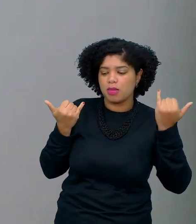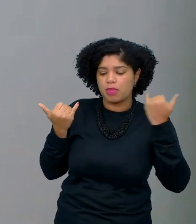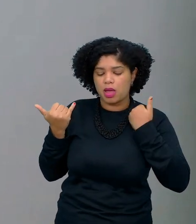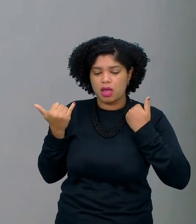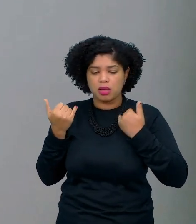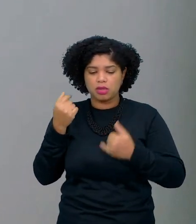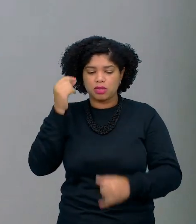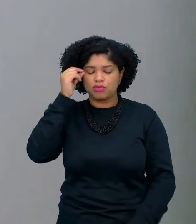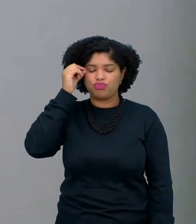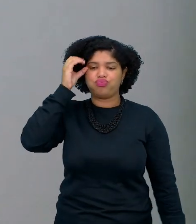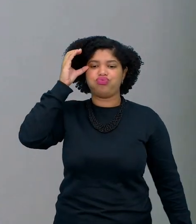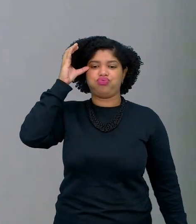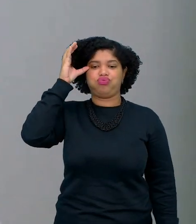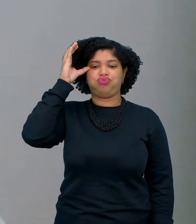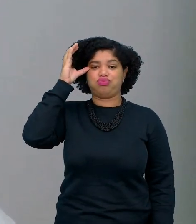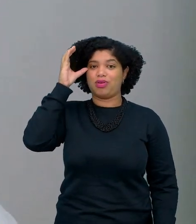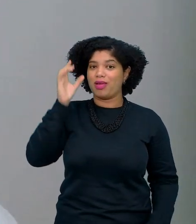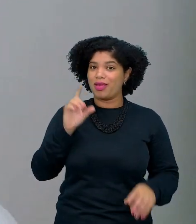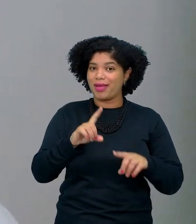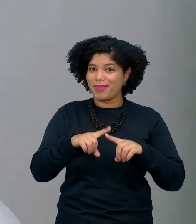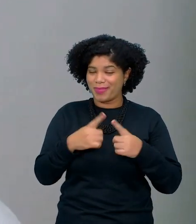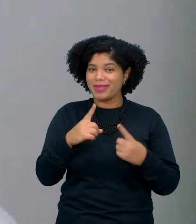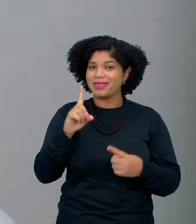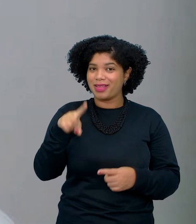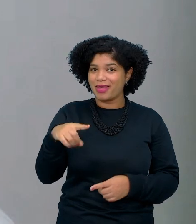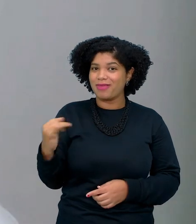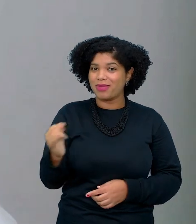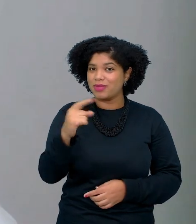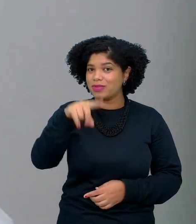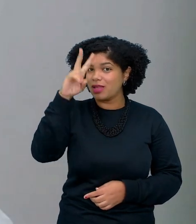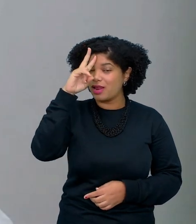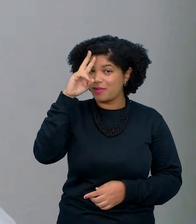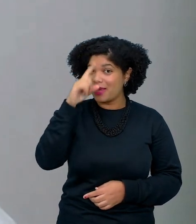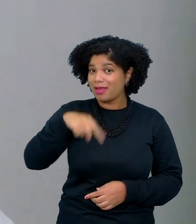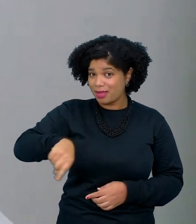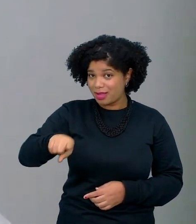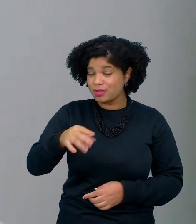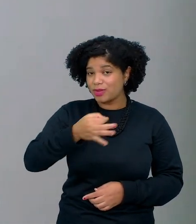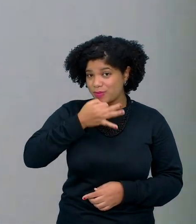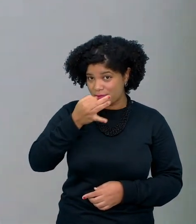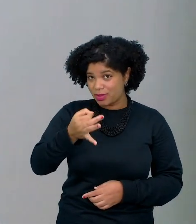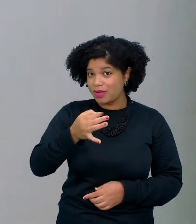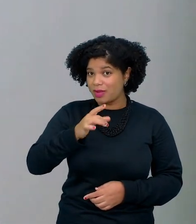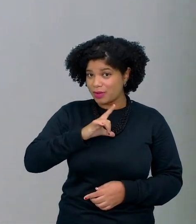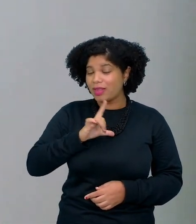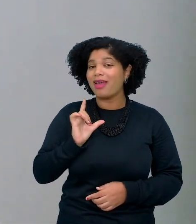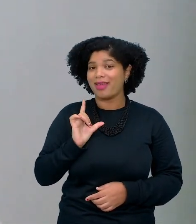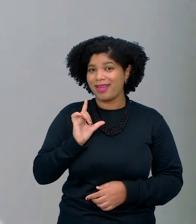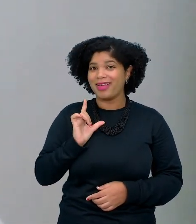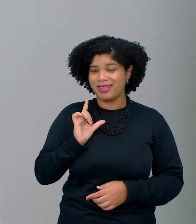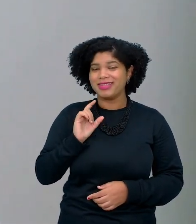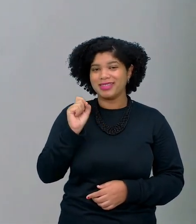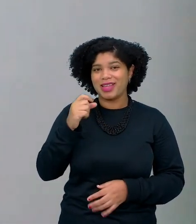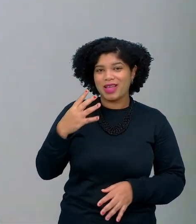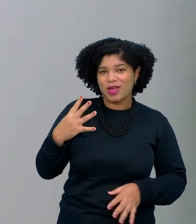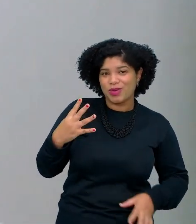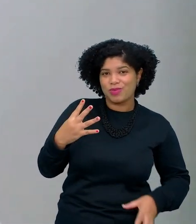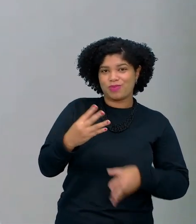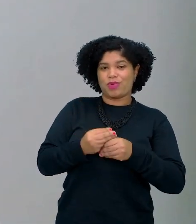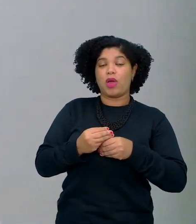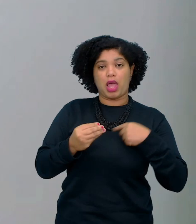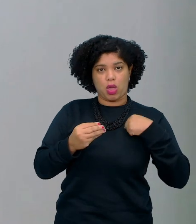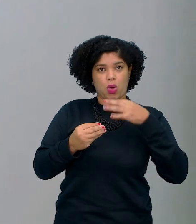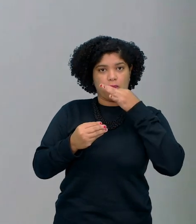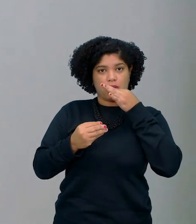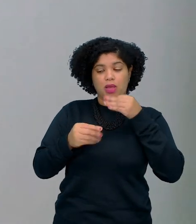eles. Mas é interessante vocês lembrarem que às vezes eles têm a opinião que eles podem fazer essa soma. Ah, eu tenho minha opinião,